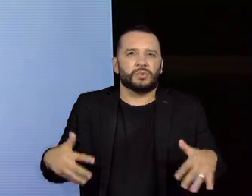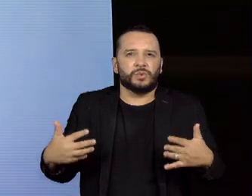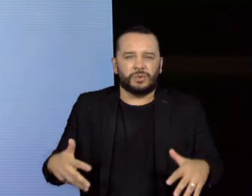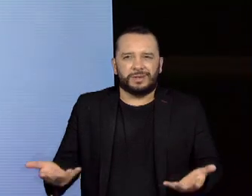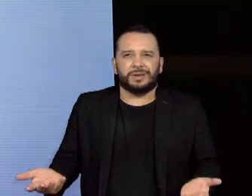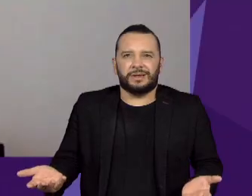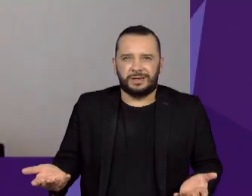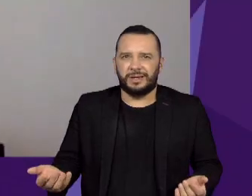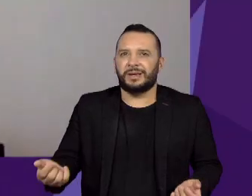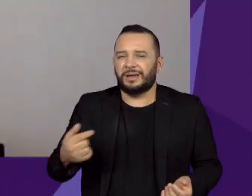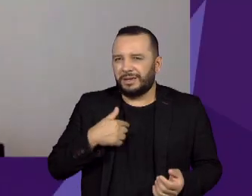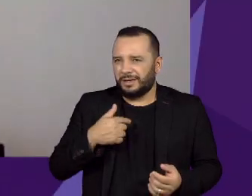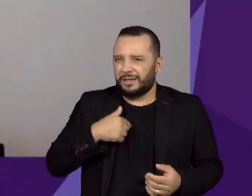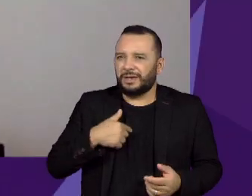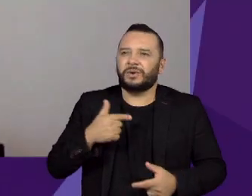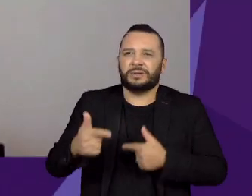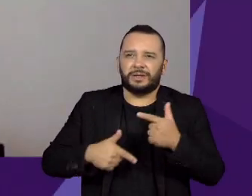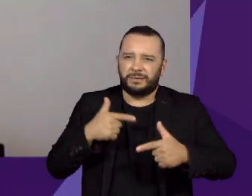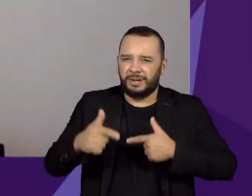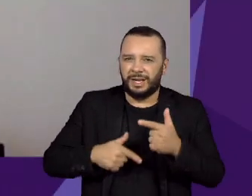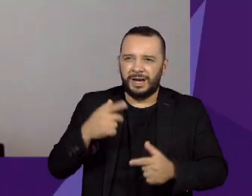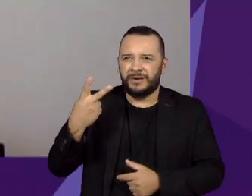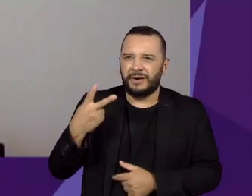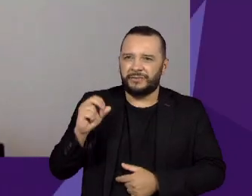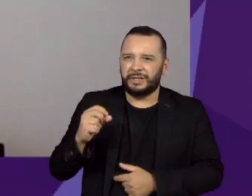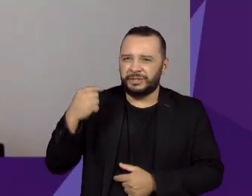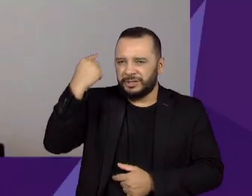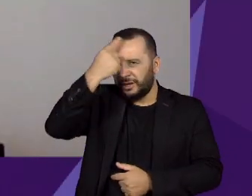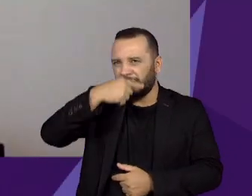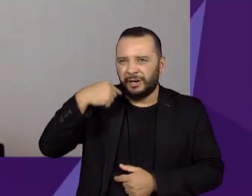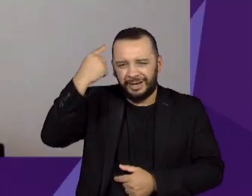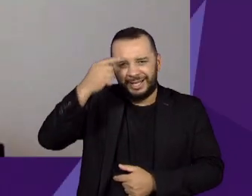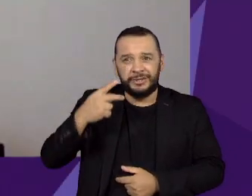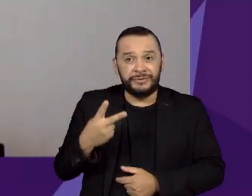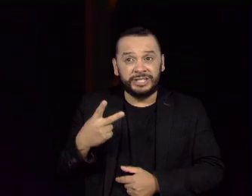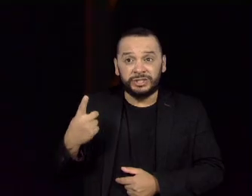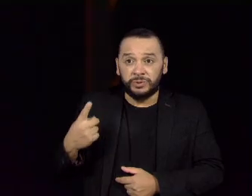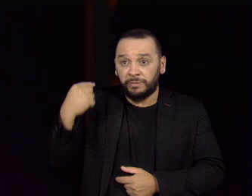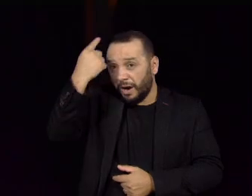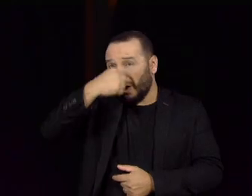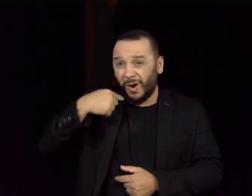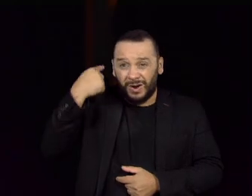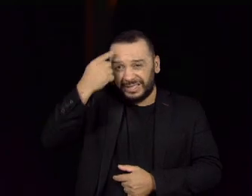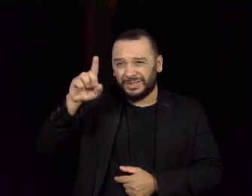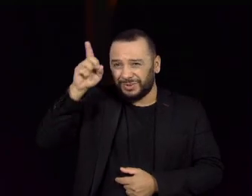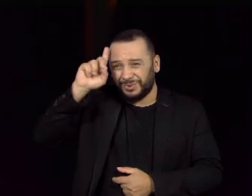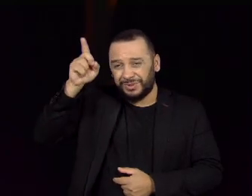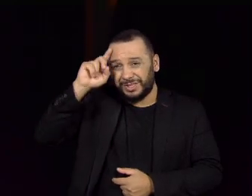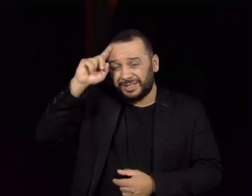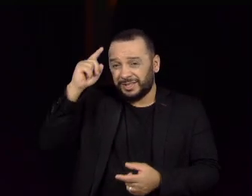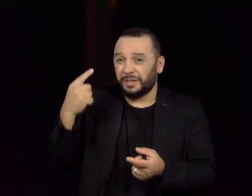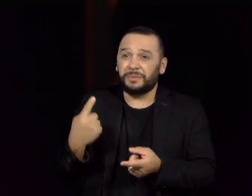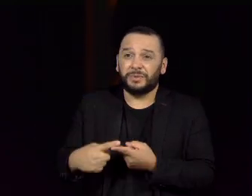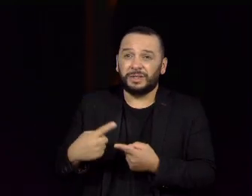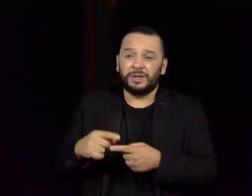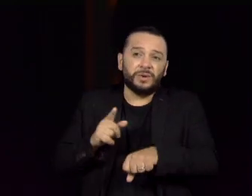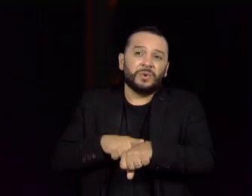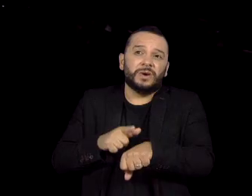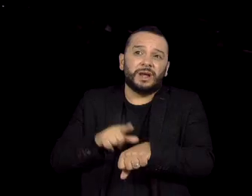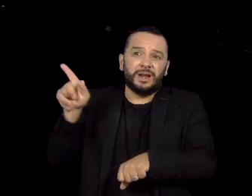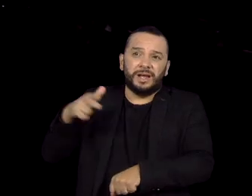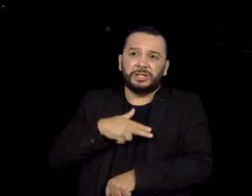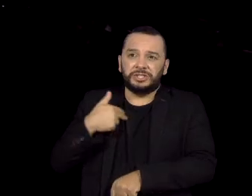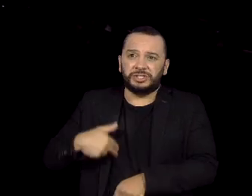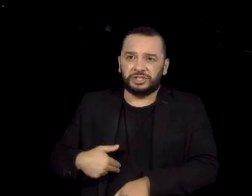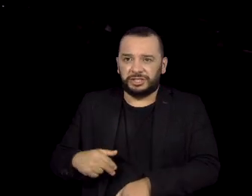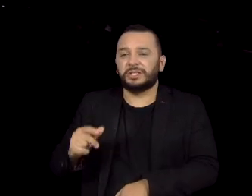Eu trabalhava, Marcelo, 20 horas, 21 horas por dia, porque o fuso horário da China, a gente